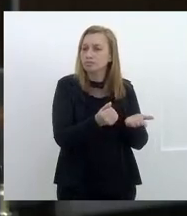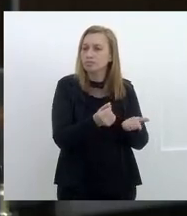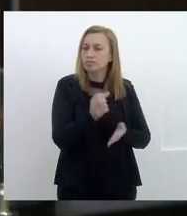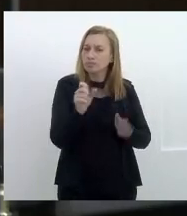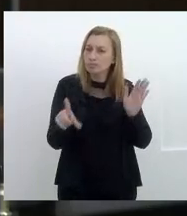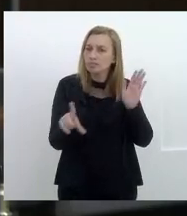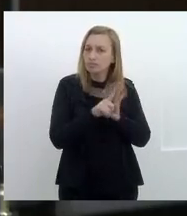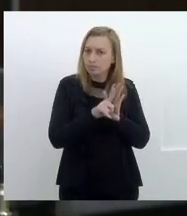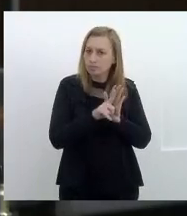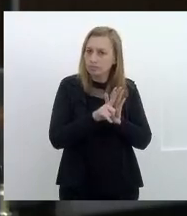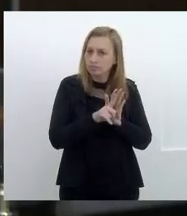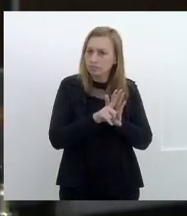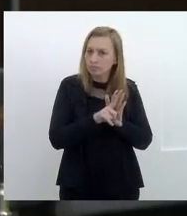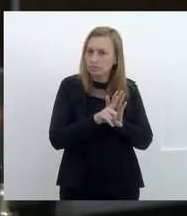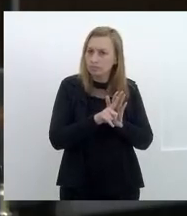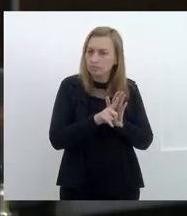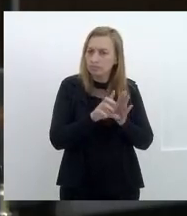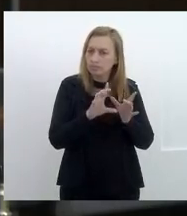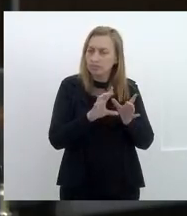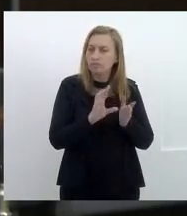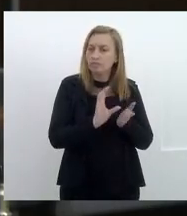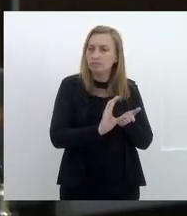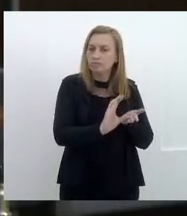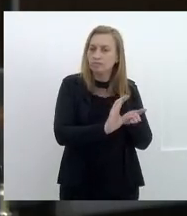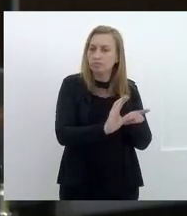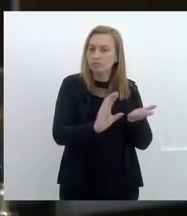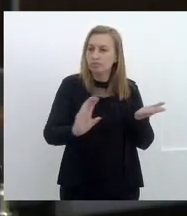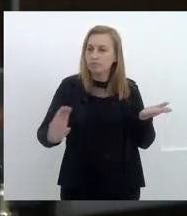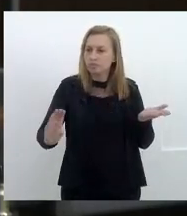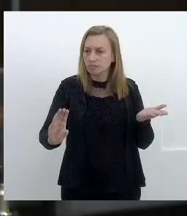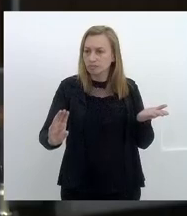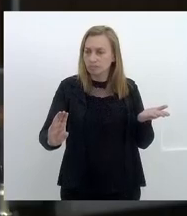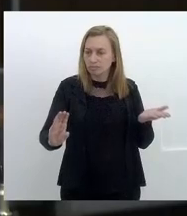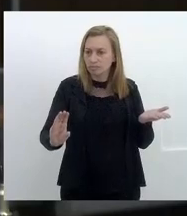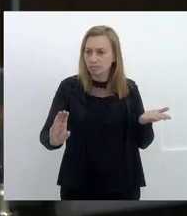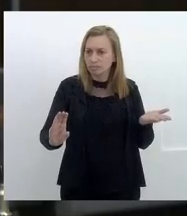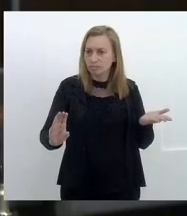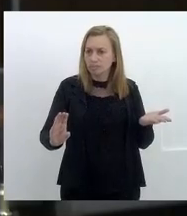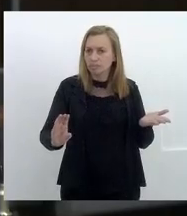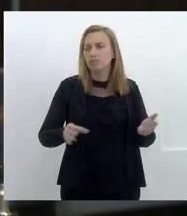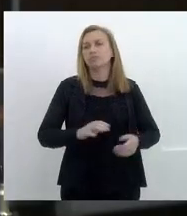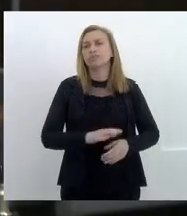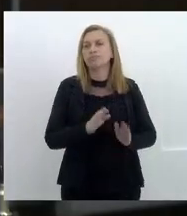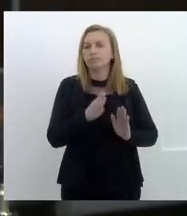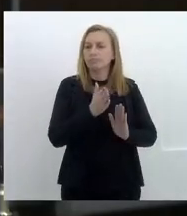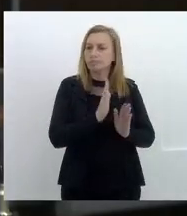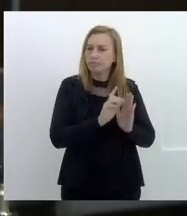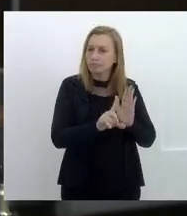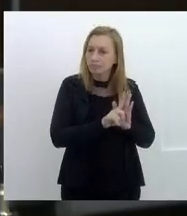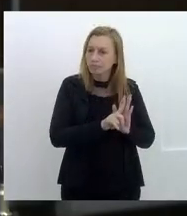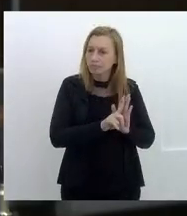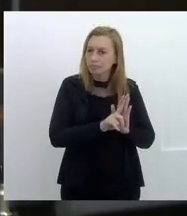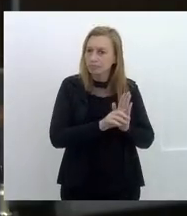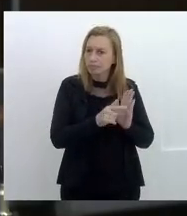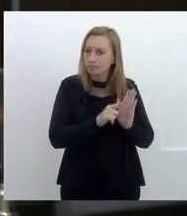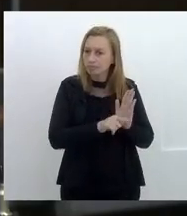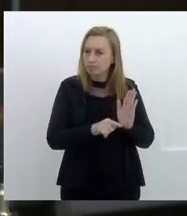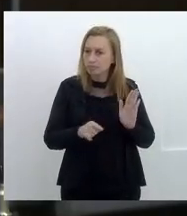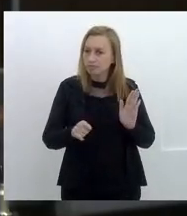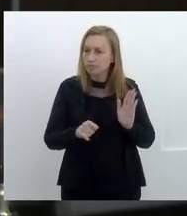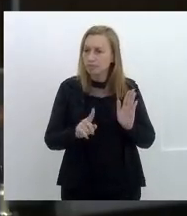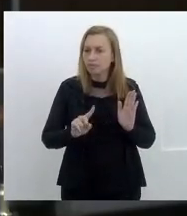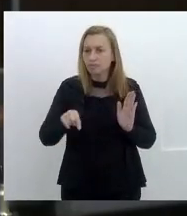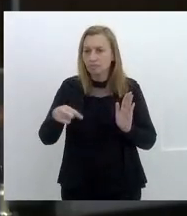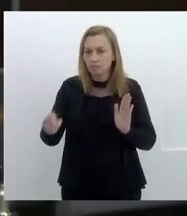para capitais do Rio previdência falou desenhar e pula nativas que foram que entraram em vigor para que fossem destinadas a outras